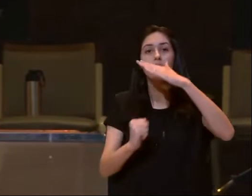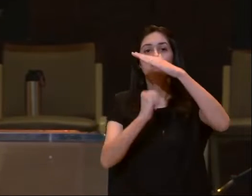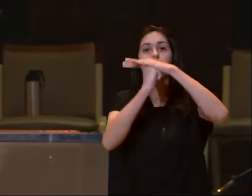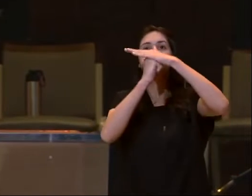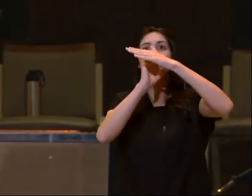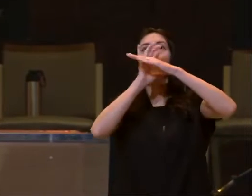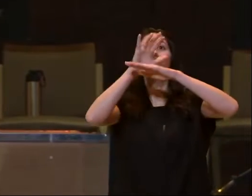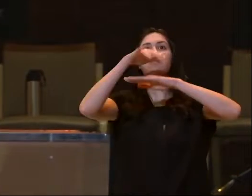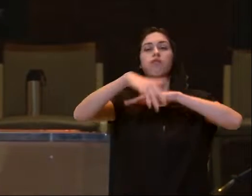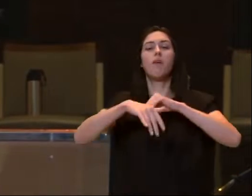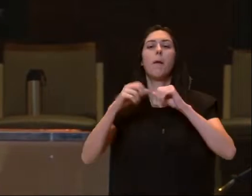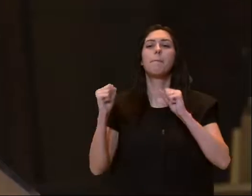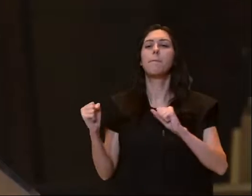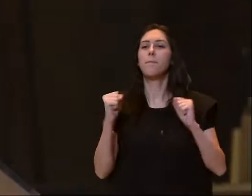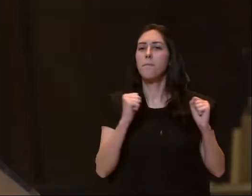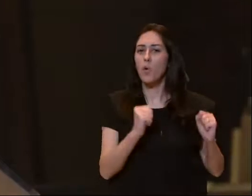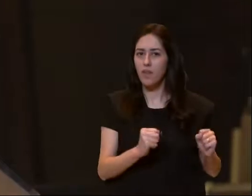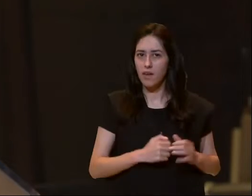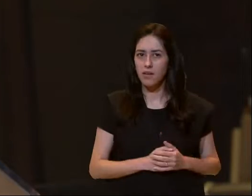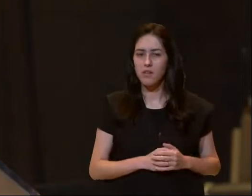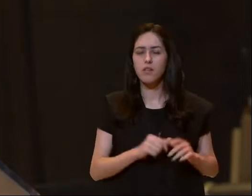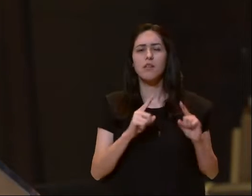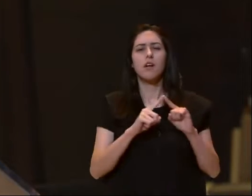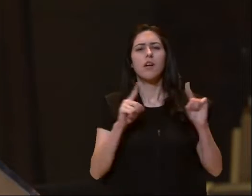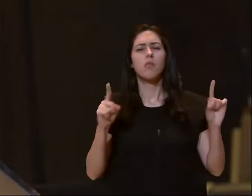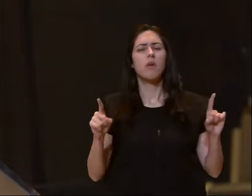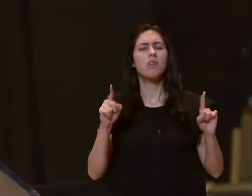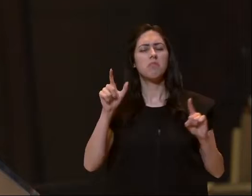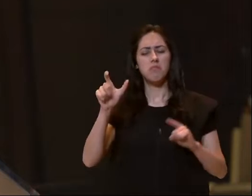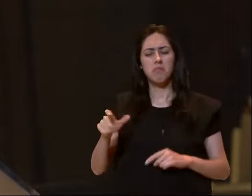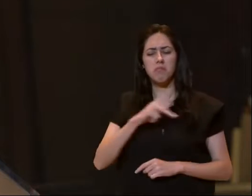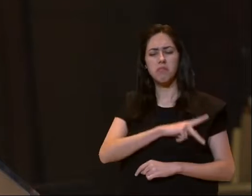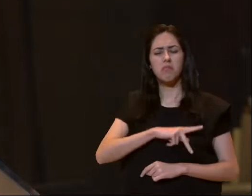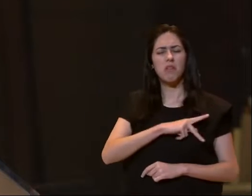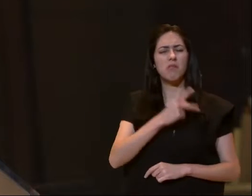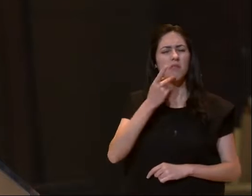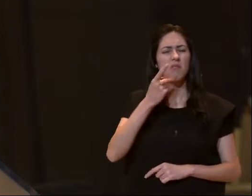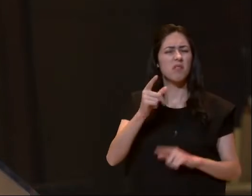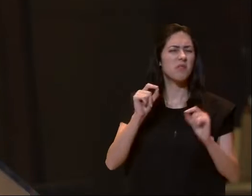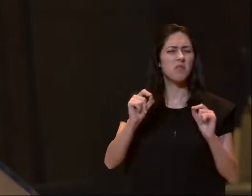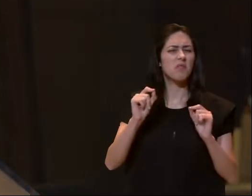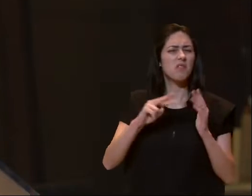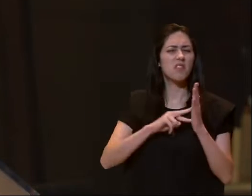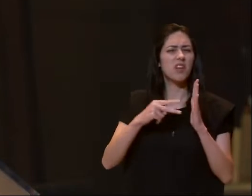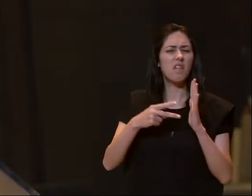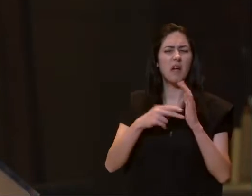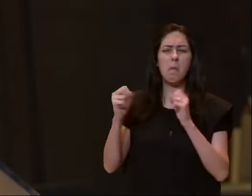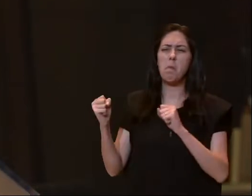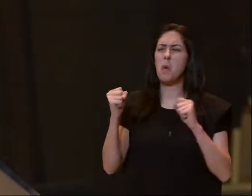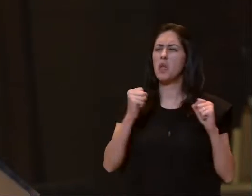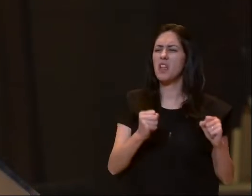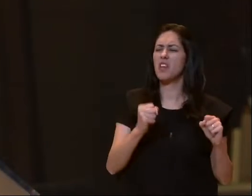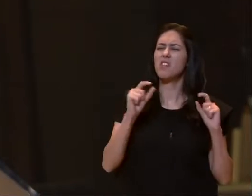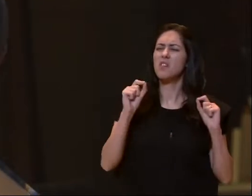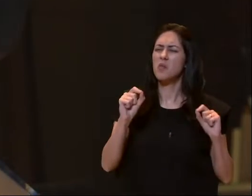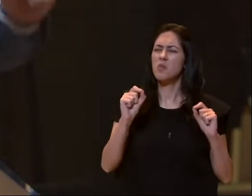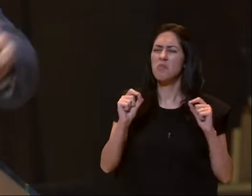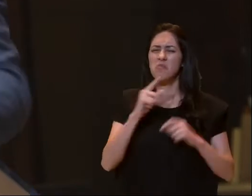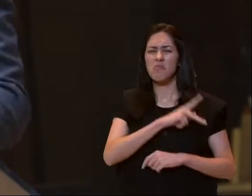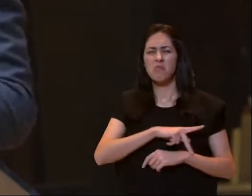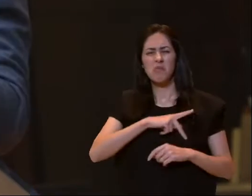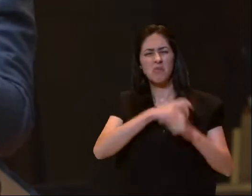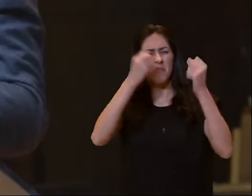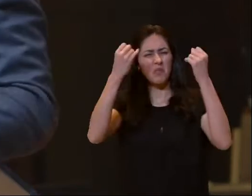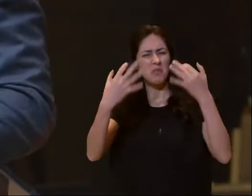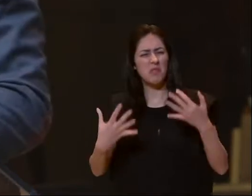poder. Mas o que Paulo está querendo aqui? Que poder é esse? Para onde ele está